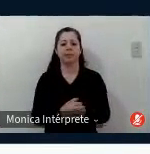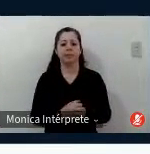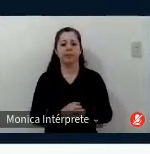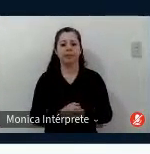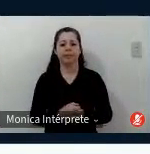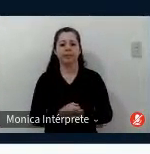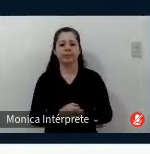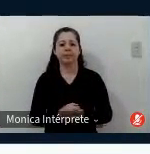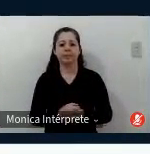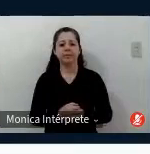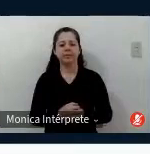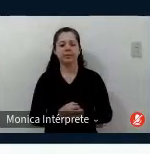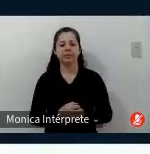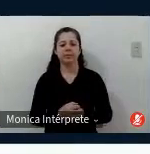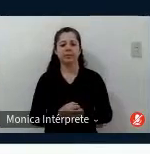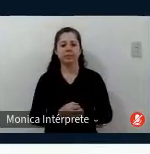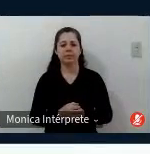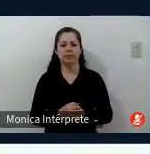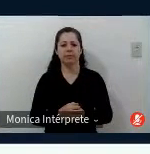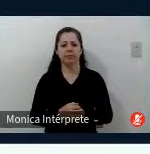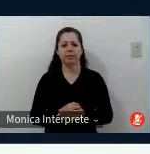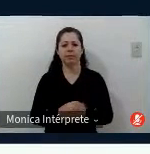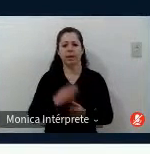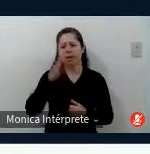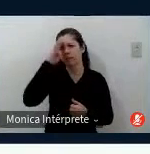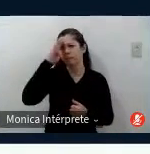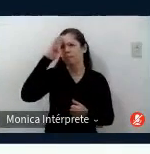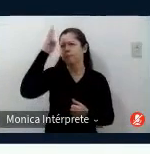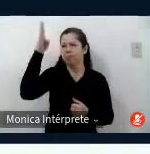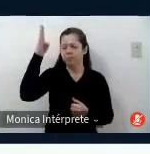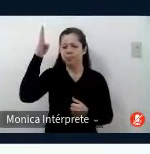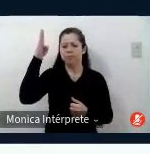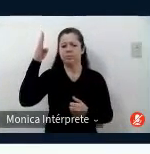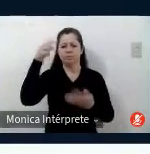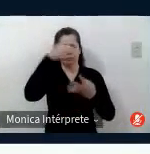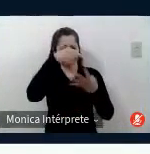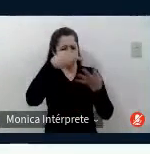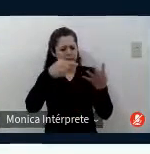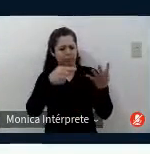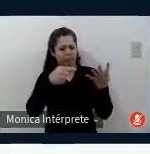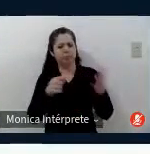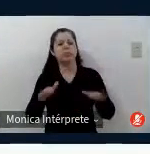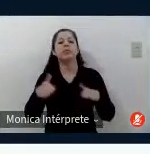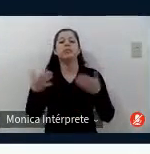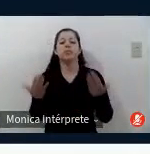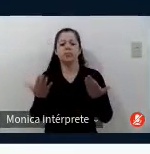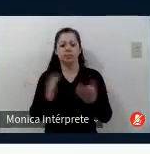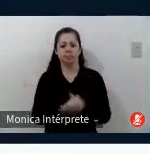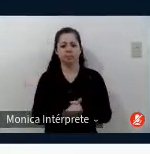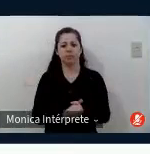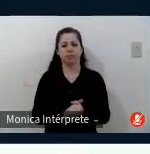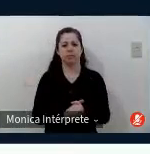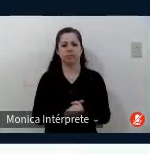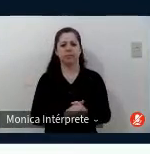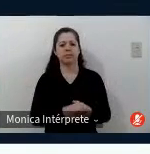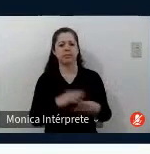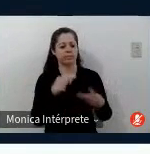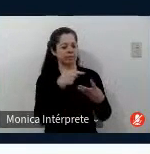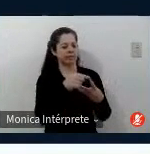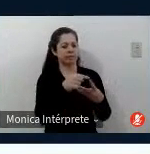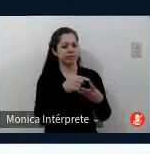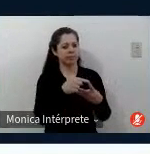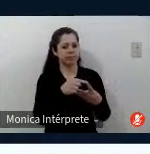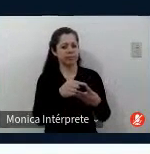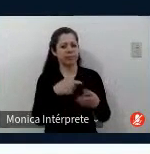são os princípios, né, que norteiam, né, a política institucional? Então, é o princípio da